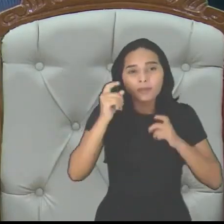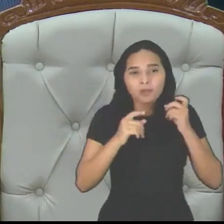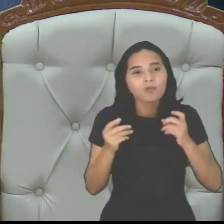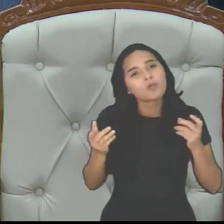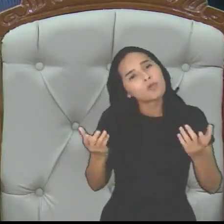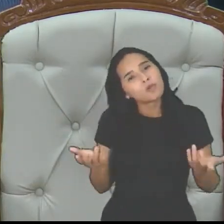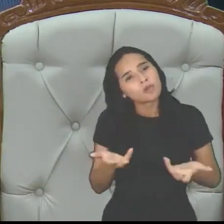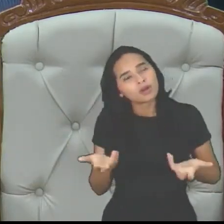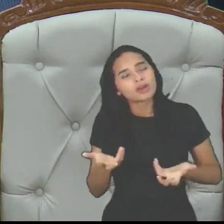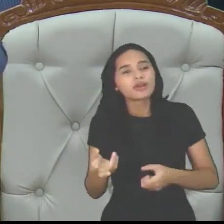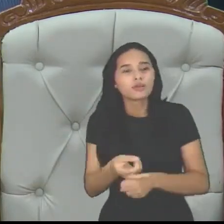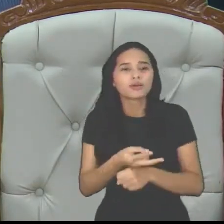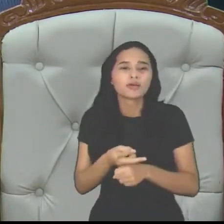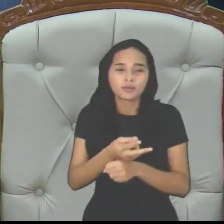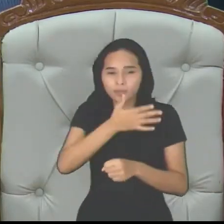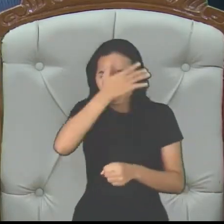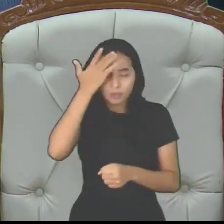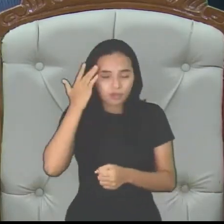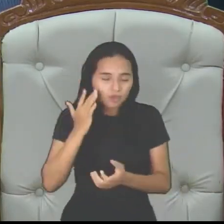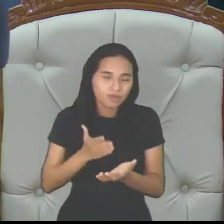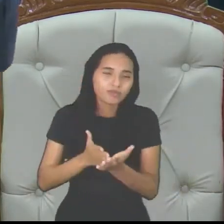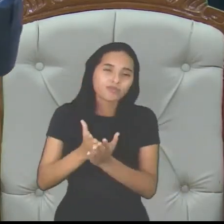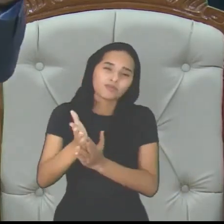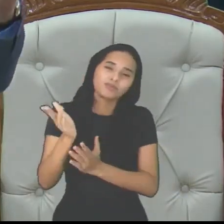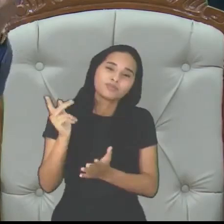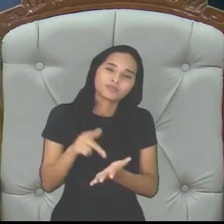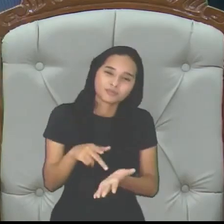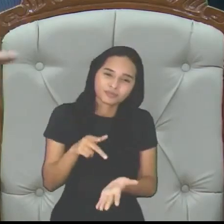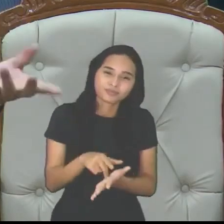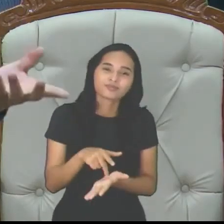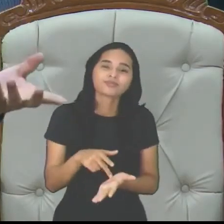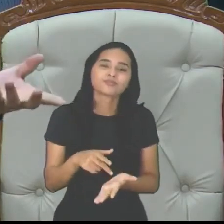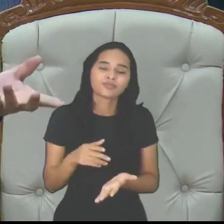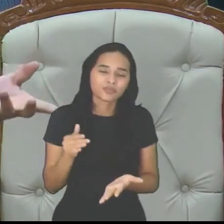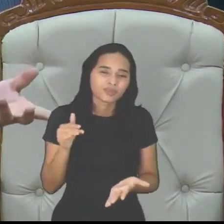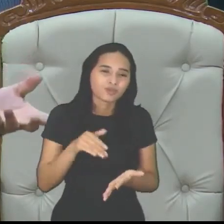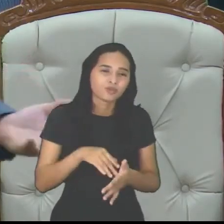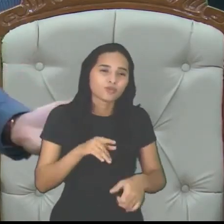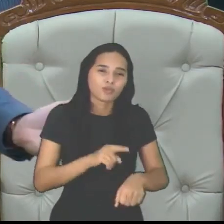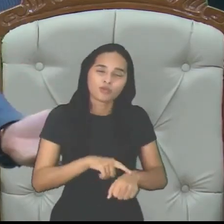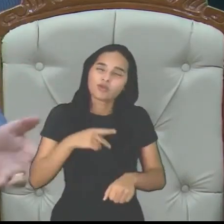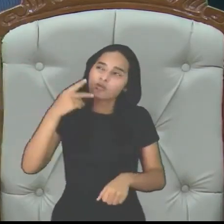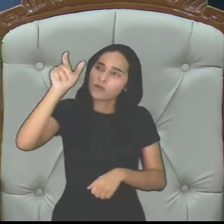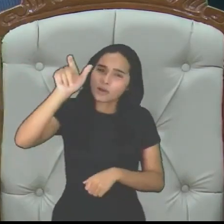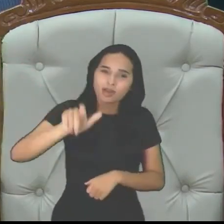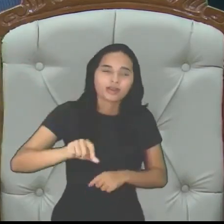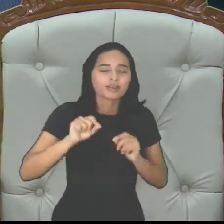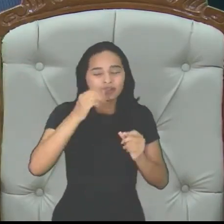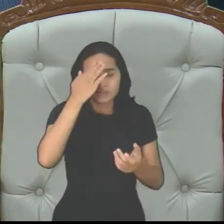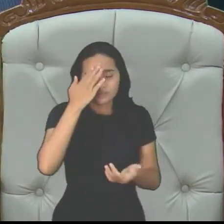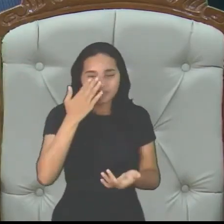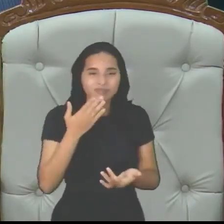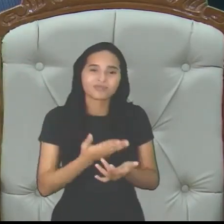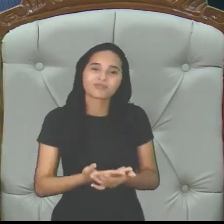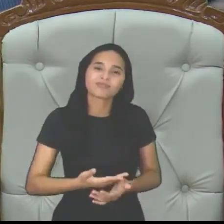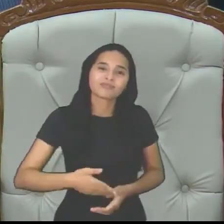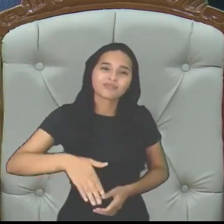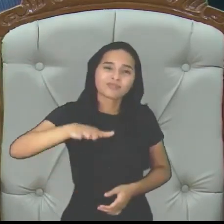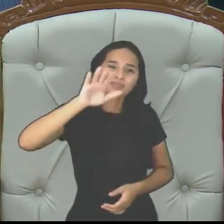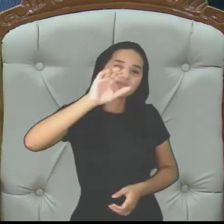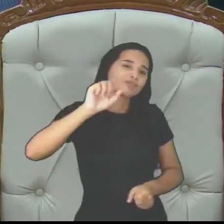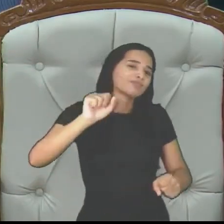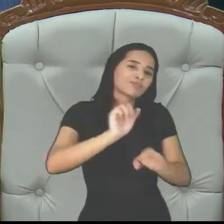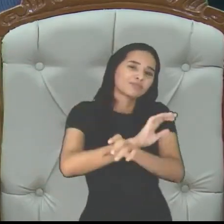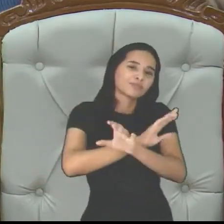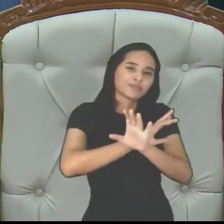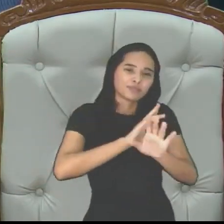pessoas transparentes, fiéis e verdadeiras na sua presença. Quem confia nisto, levanta as mãos e glorifica